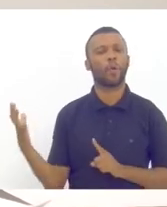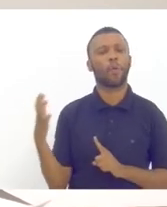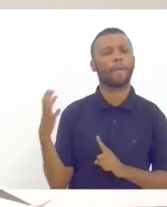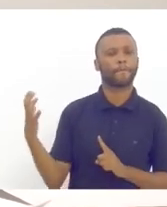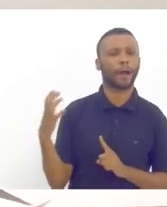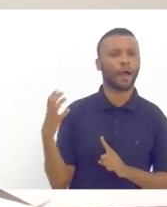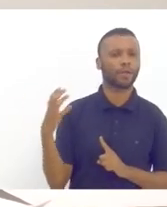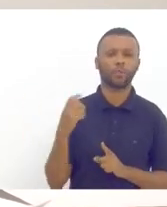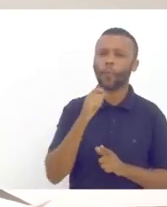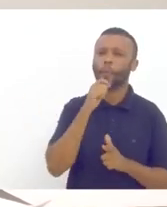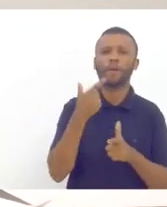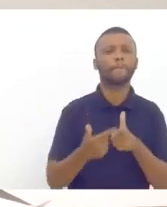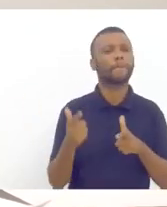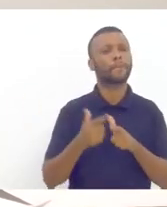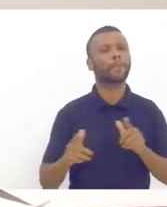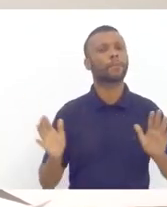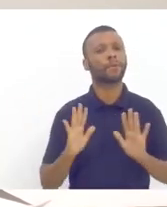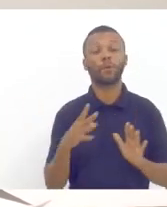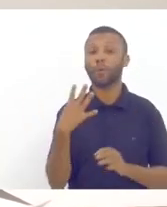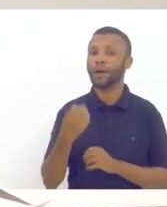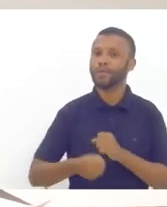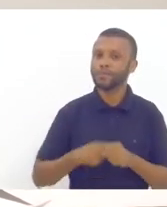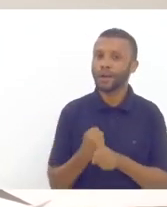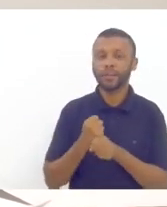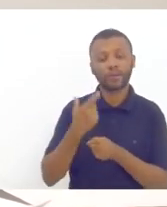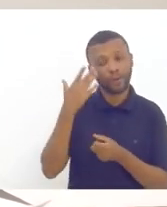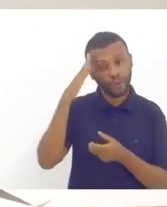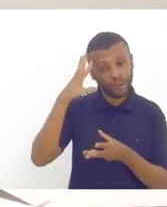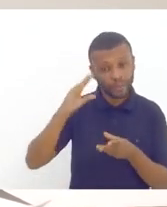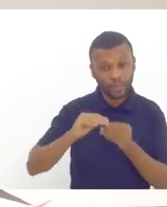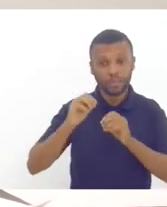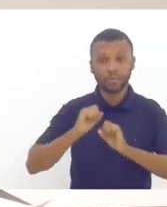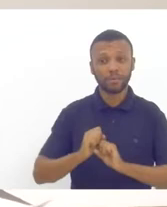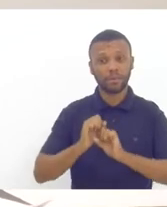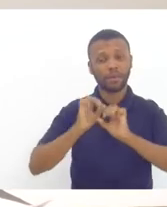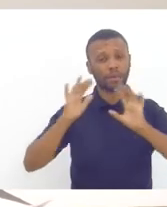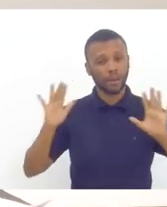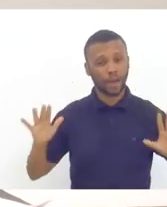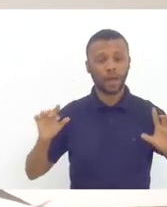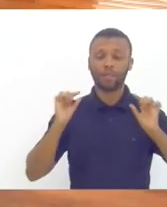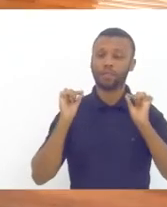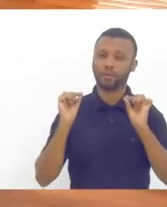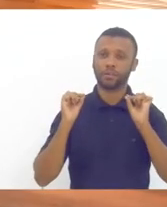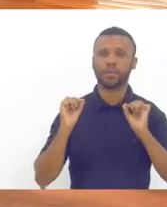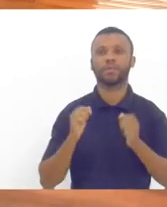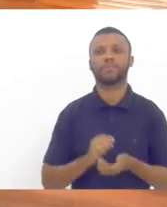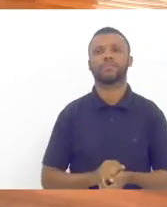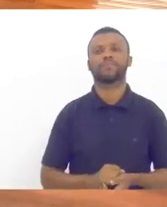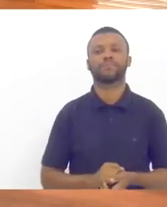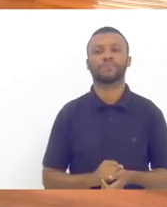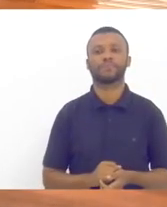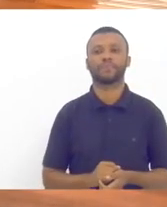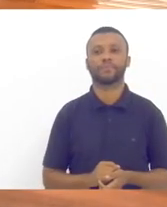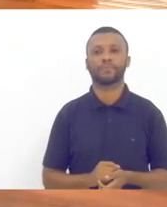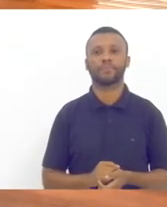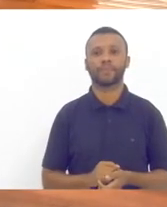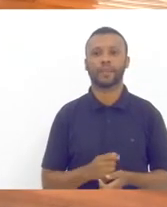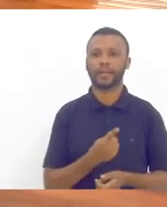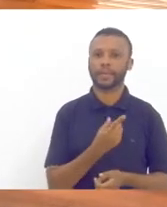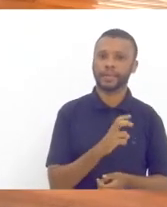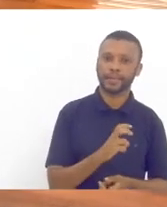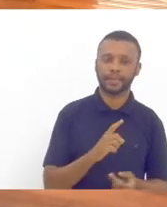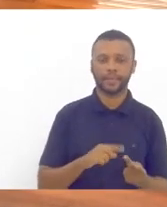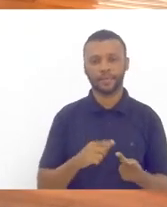tenho problema nenhum, não. Eu falei 4 anos porque eu entendo que isso é um programa computacional. Sim, que lança e... É 15,